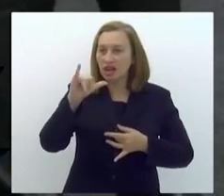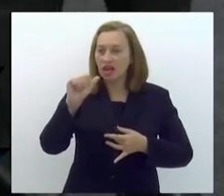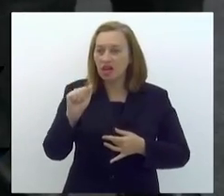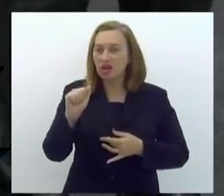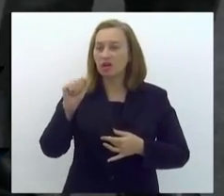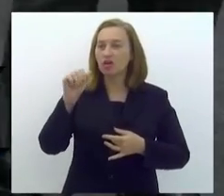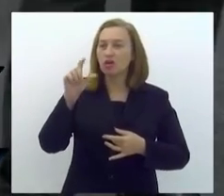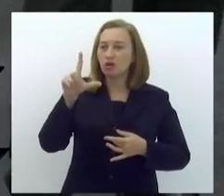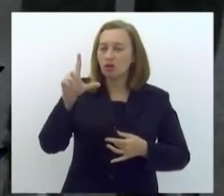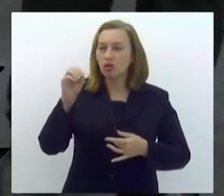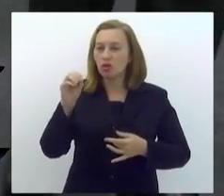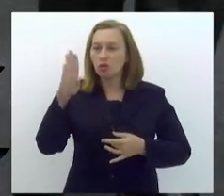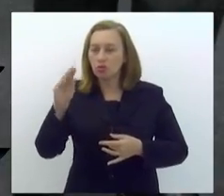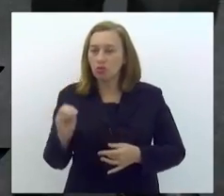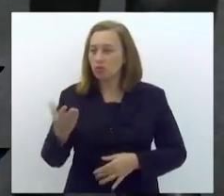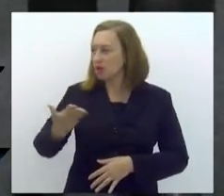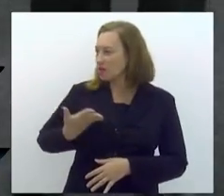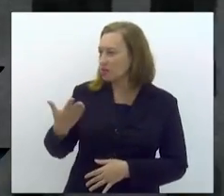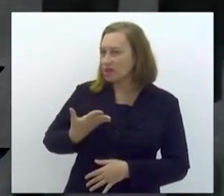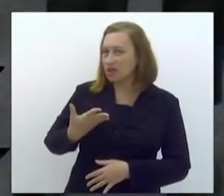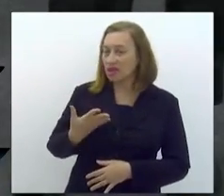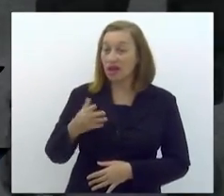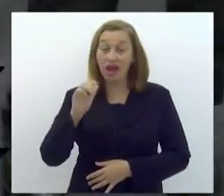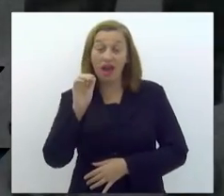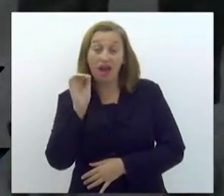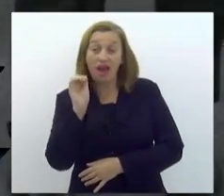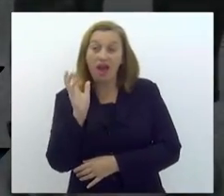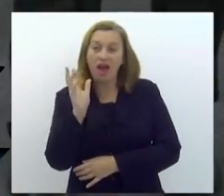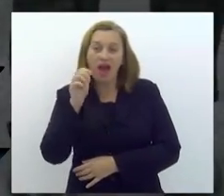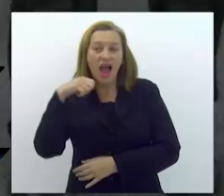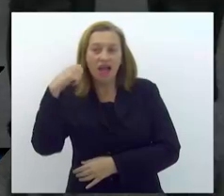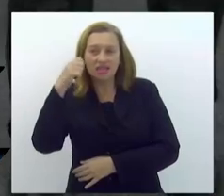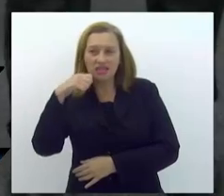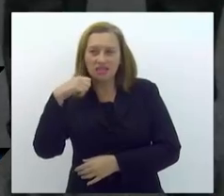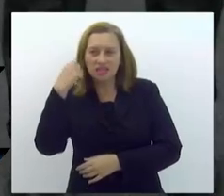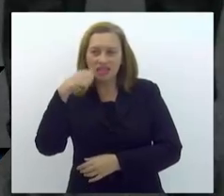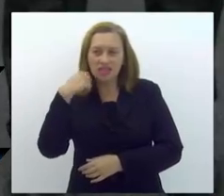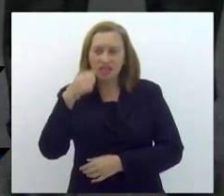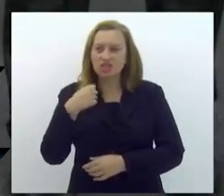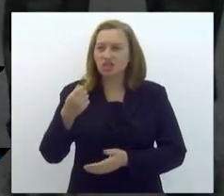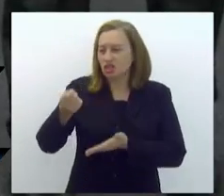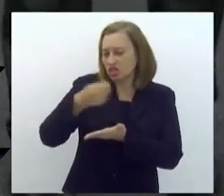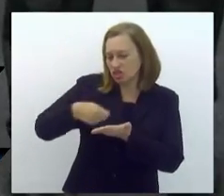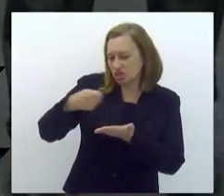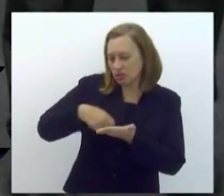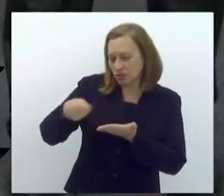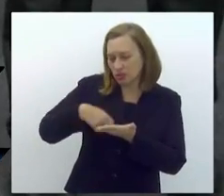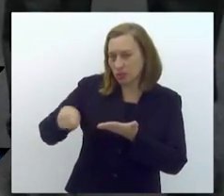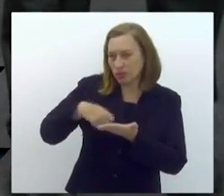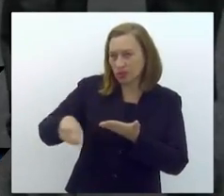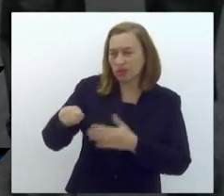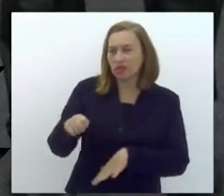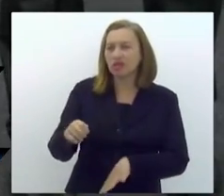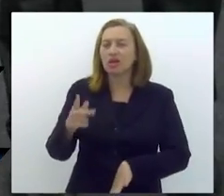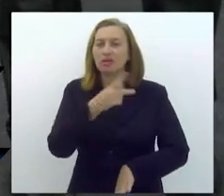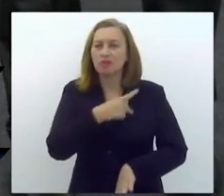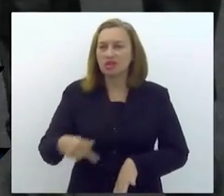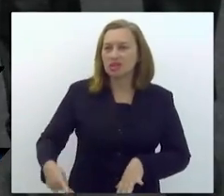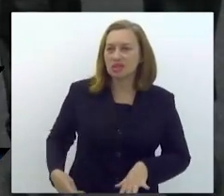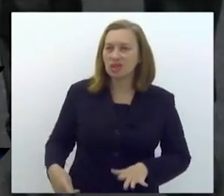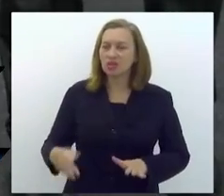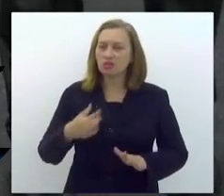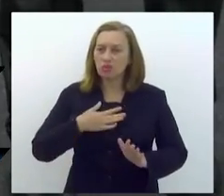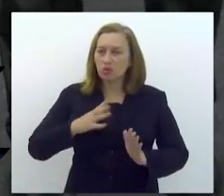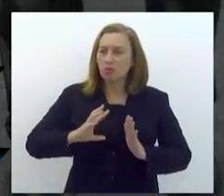presença da minha ilustre querida amiga atriz escritora Elisa Lucinda representante coletivo de Cultura o presidente Municipal do meu partido